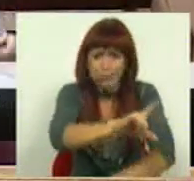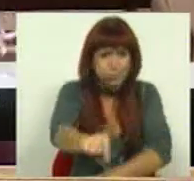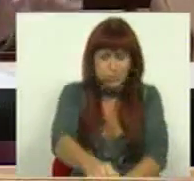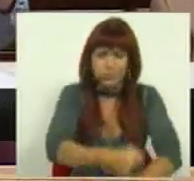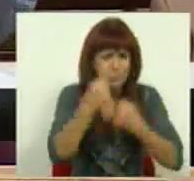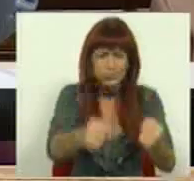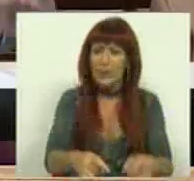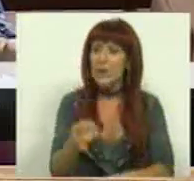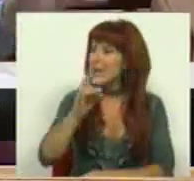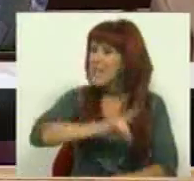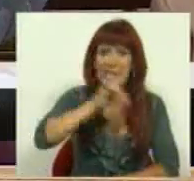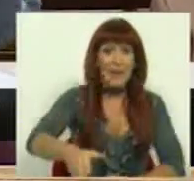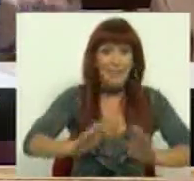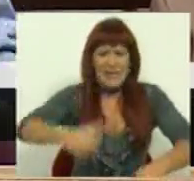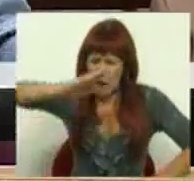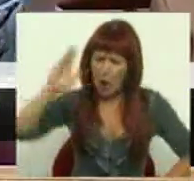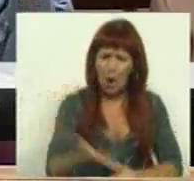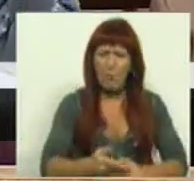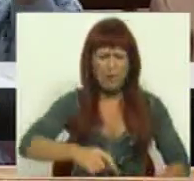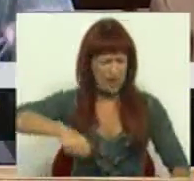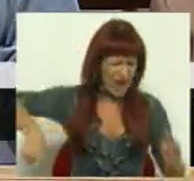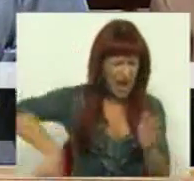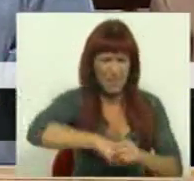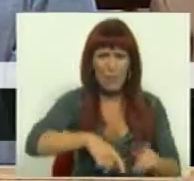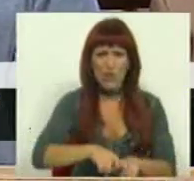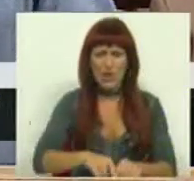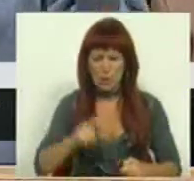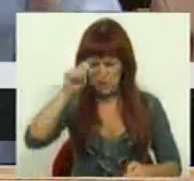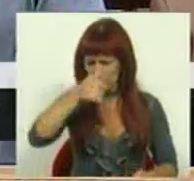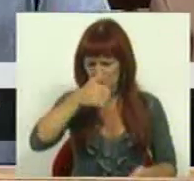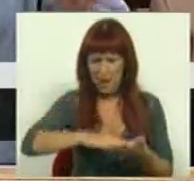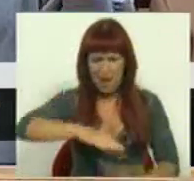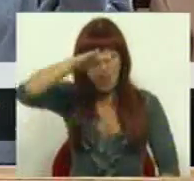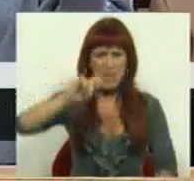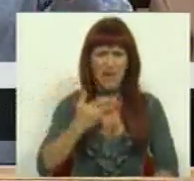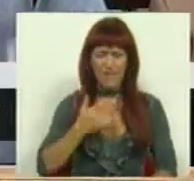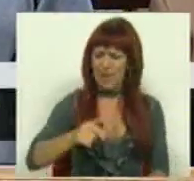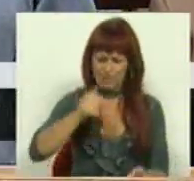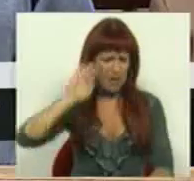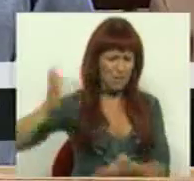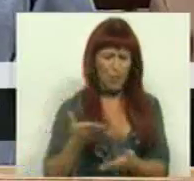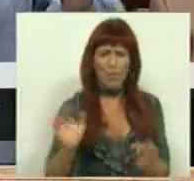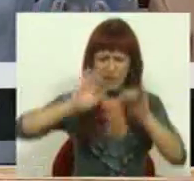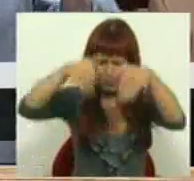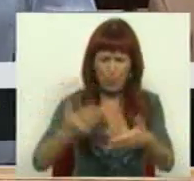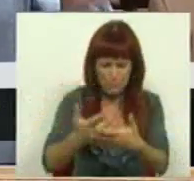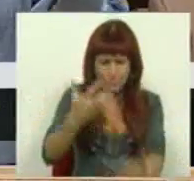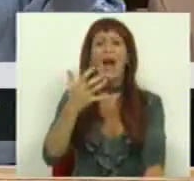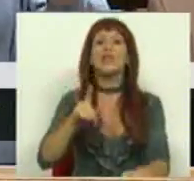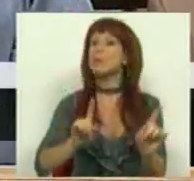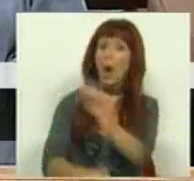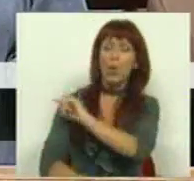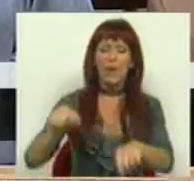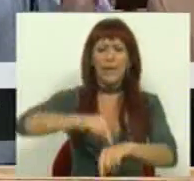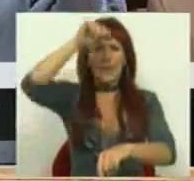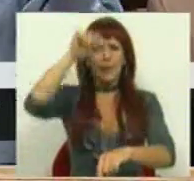sair desta armadilha. Austeridade, recessão, avolumar da dívida pública para mais austeridade e mais recessão. Este é